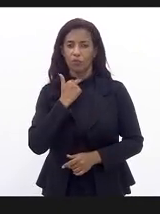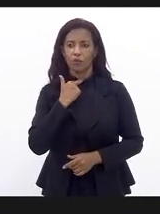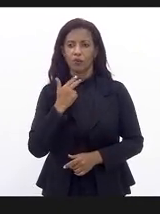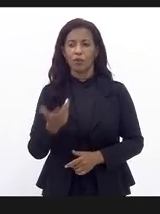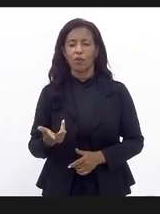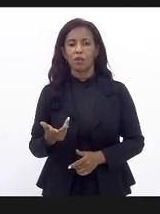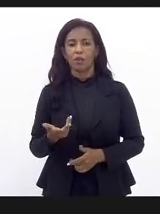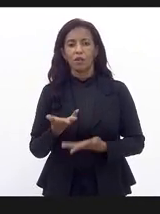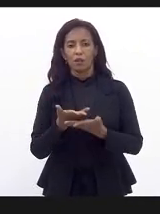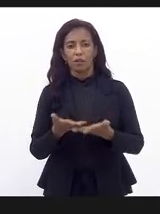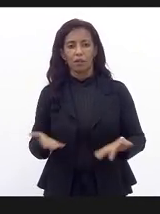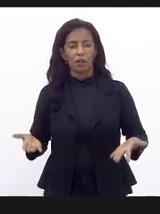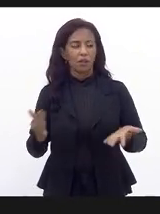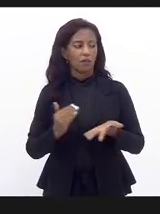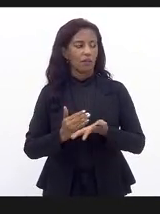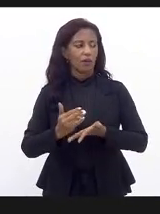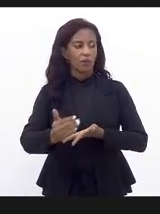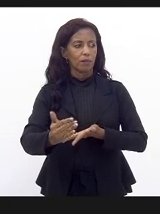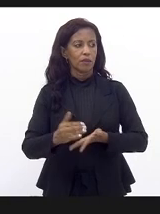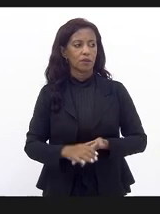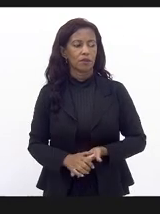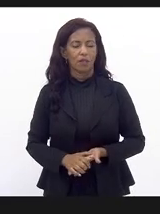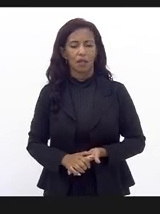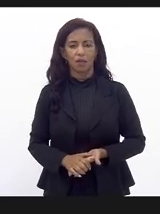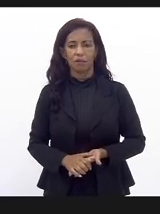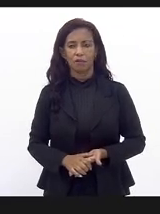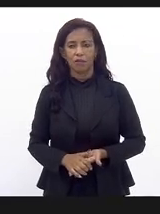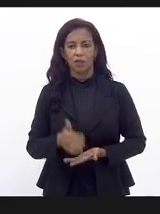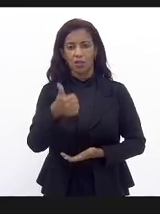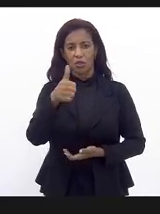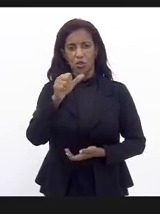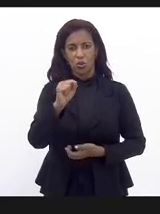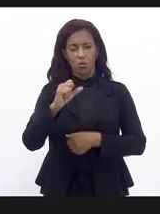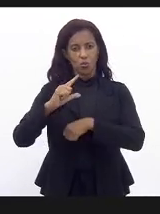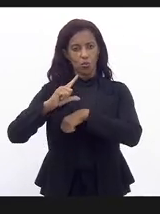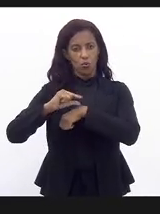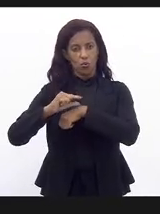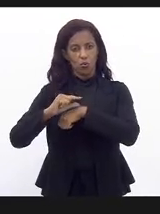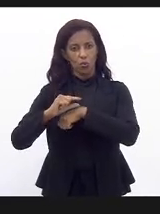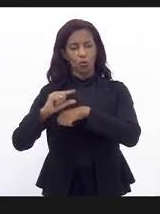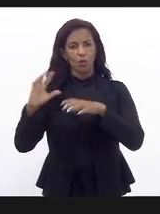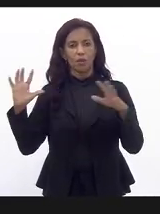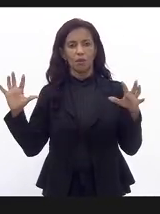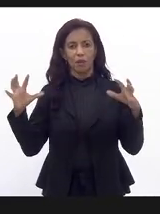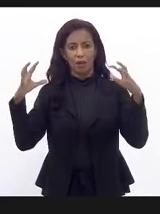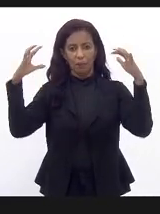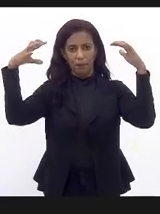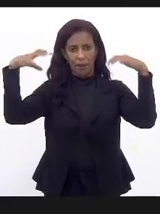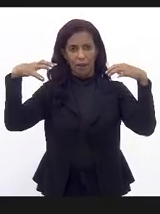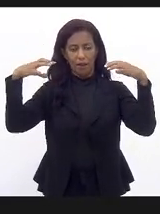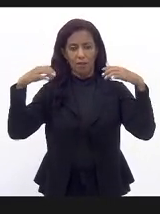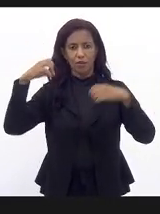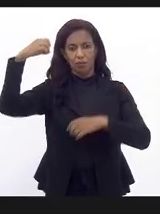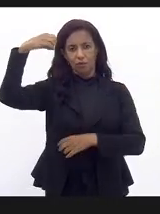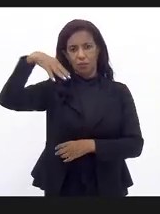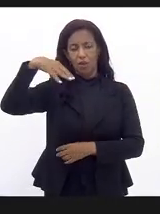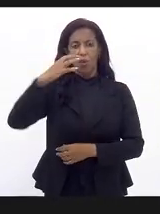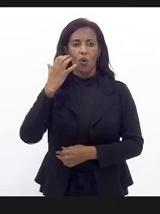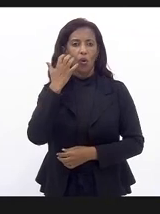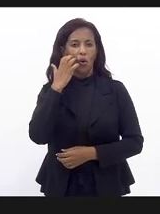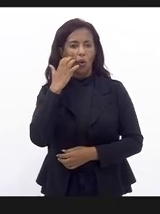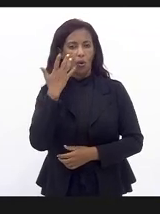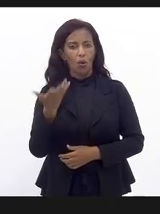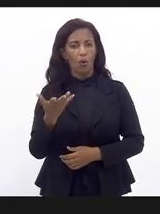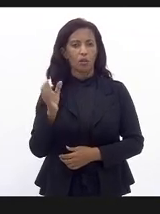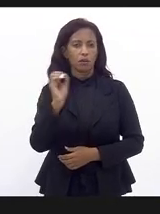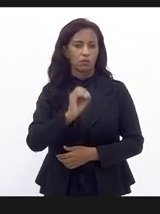na cerimônia que vai se iniciar daqui a pouco, às 18 horas, no Palácio Tiradentes, que, em alusão